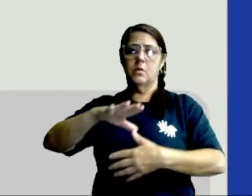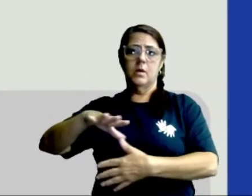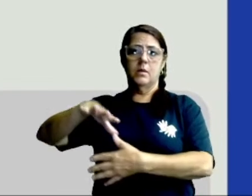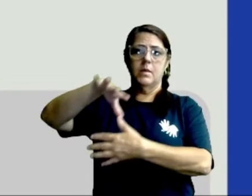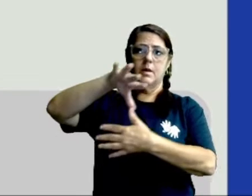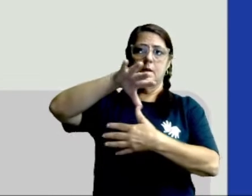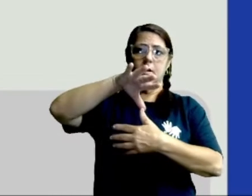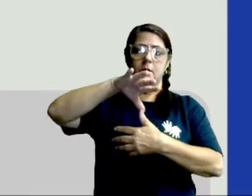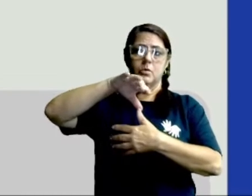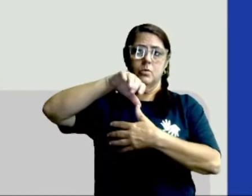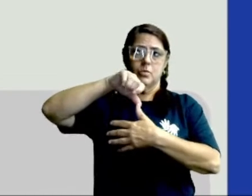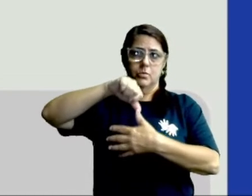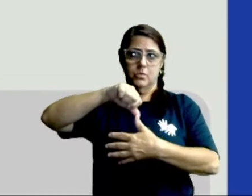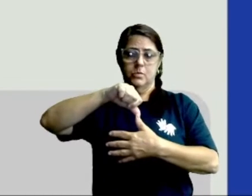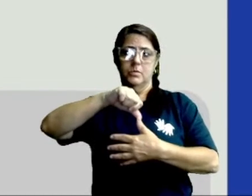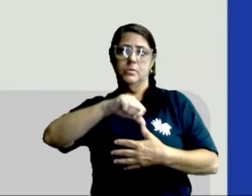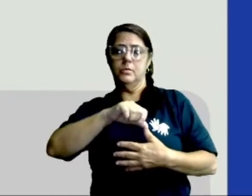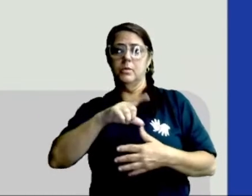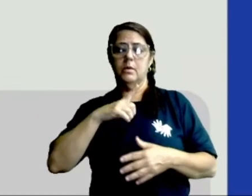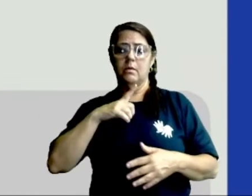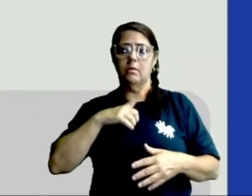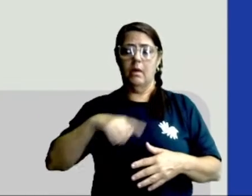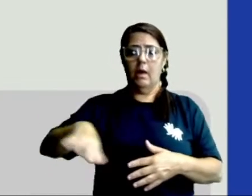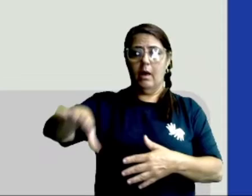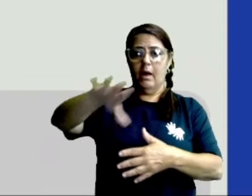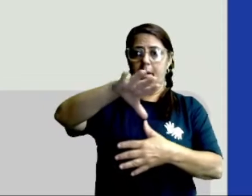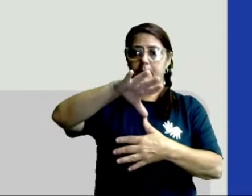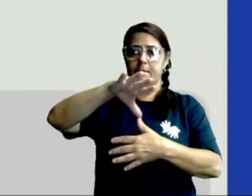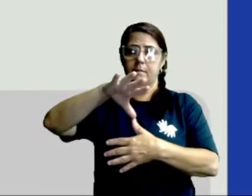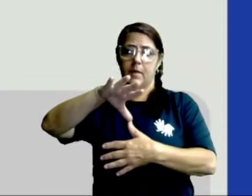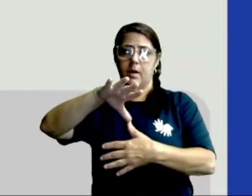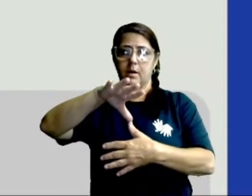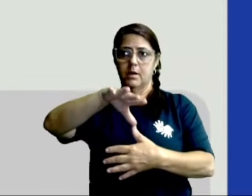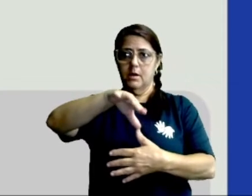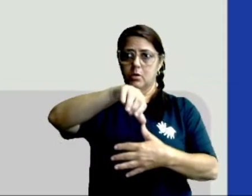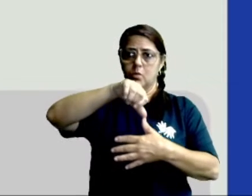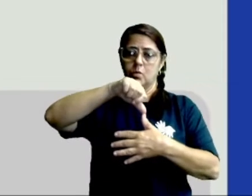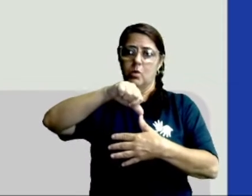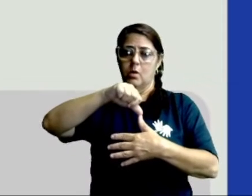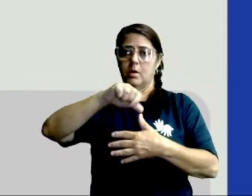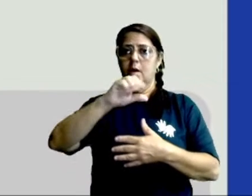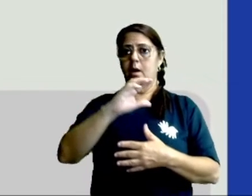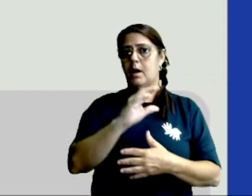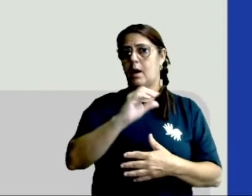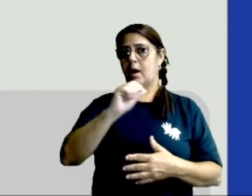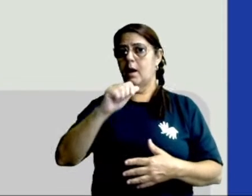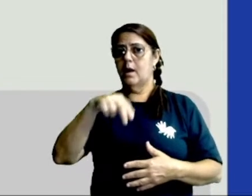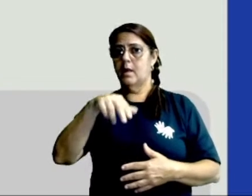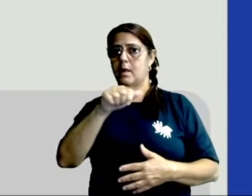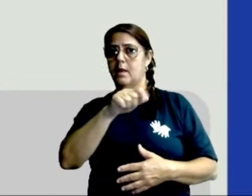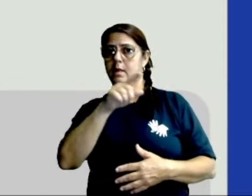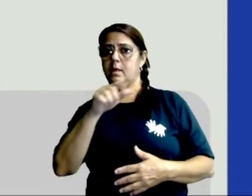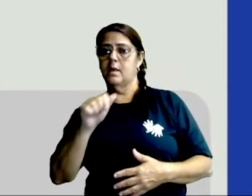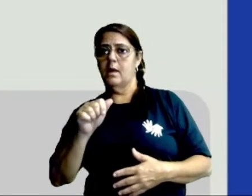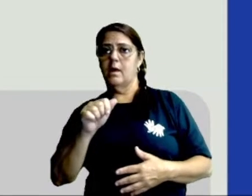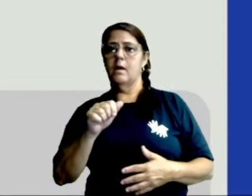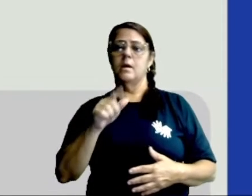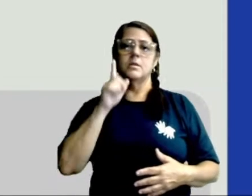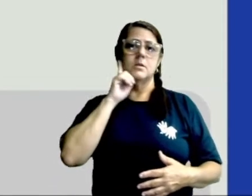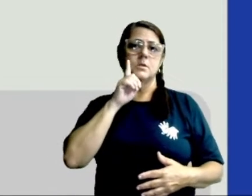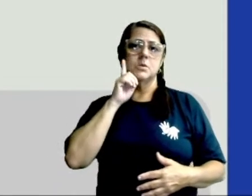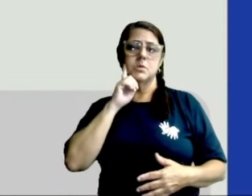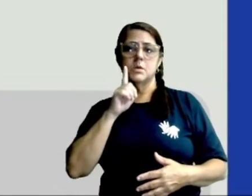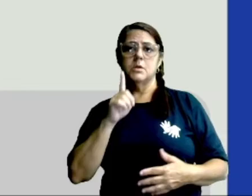Sul. Então, observando aqui a América do Norte, ela corresponde ali ao Canadá, aos Estados Unidos e ao México, que está nessa